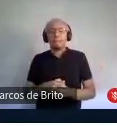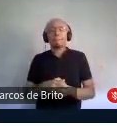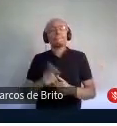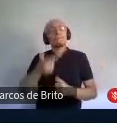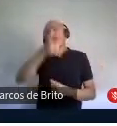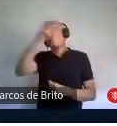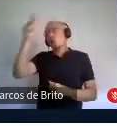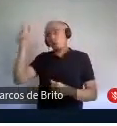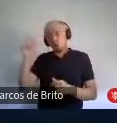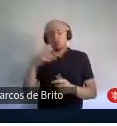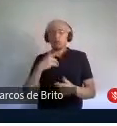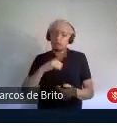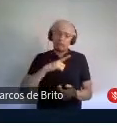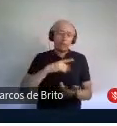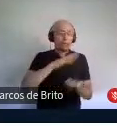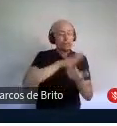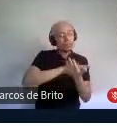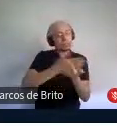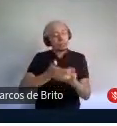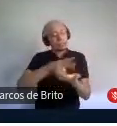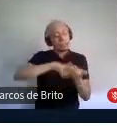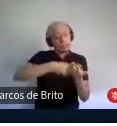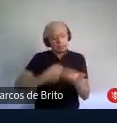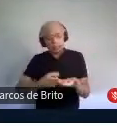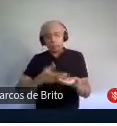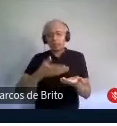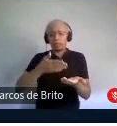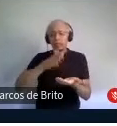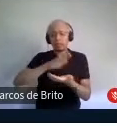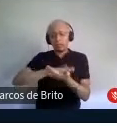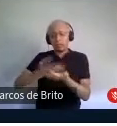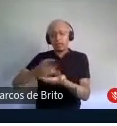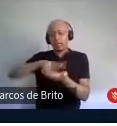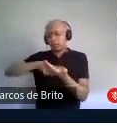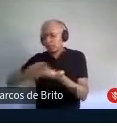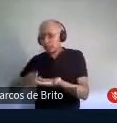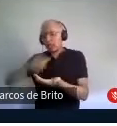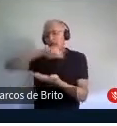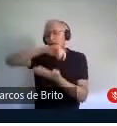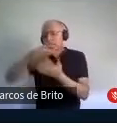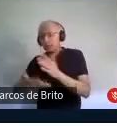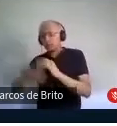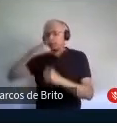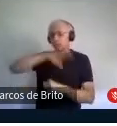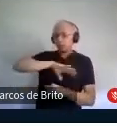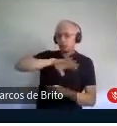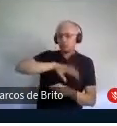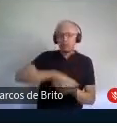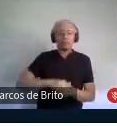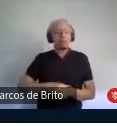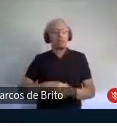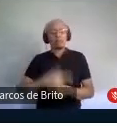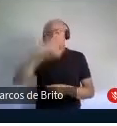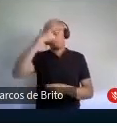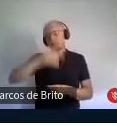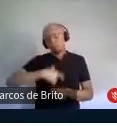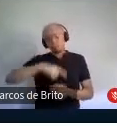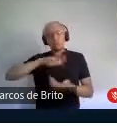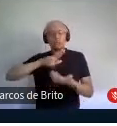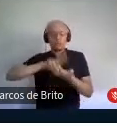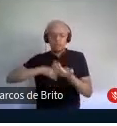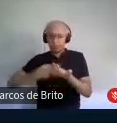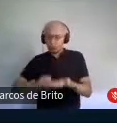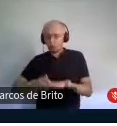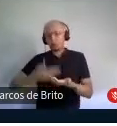Outros vão trazer tradução e interpretação, tradução e interpretação Libras e Português, tradutor e intérprete de Libras, ou